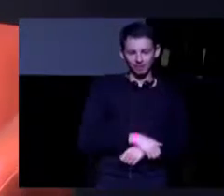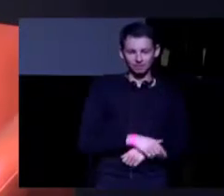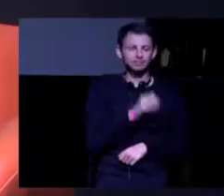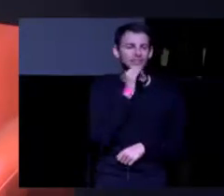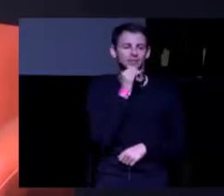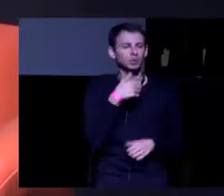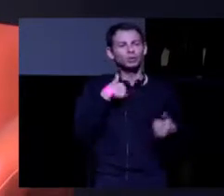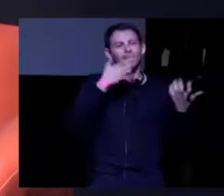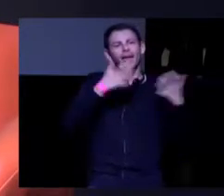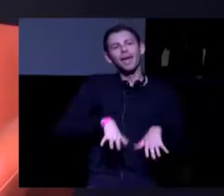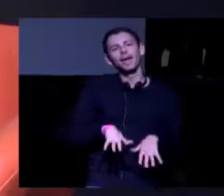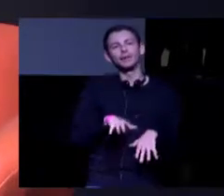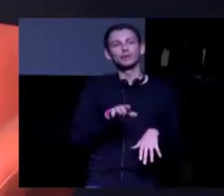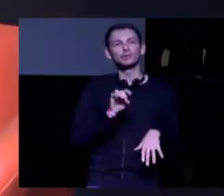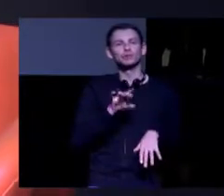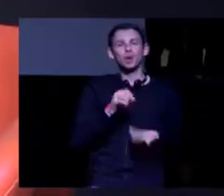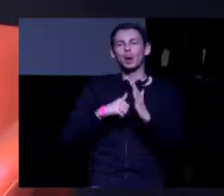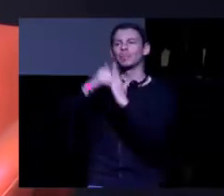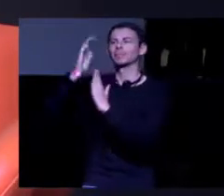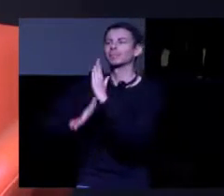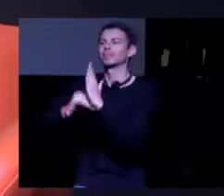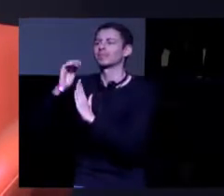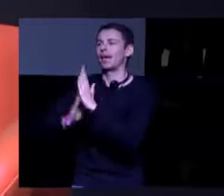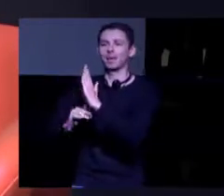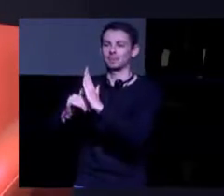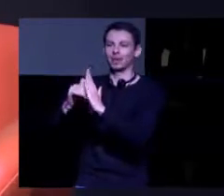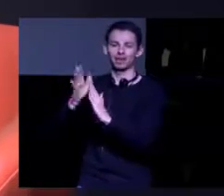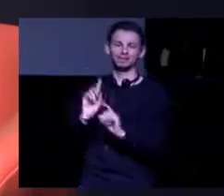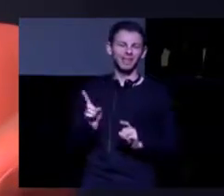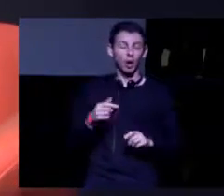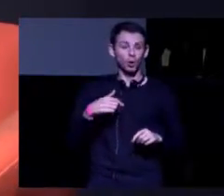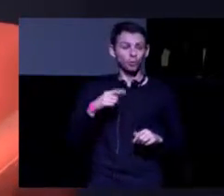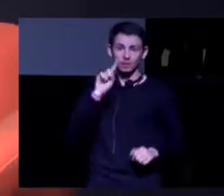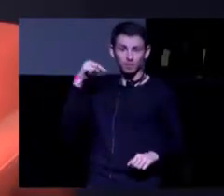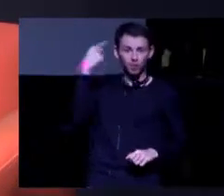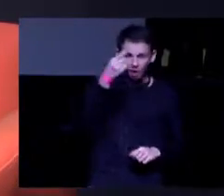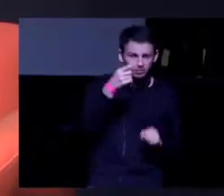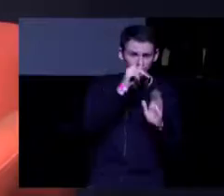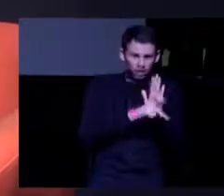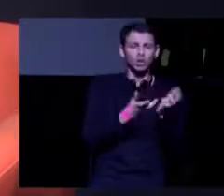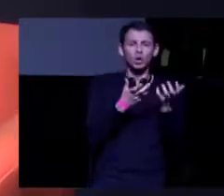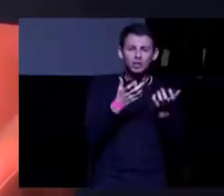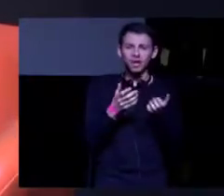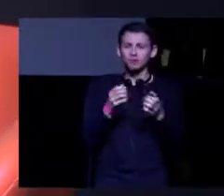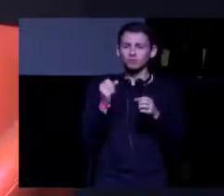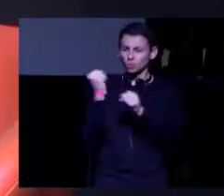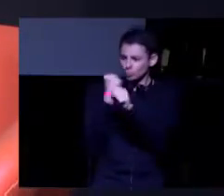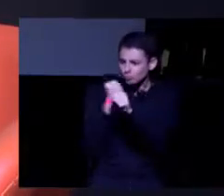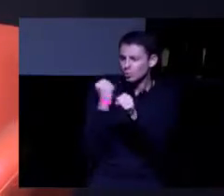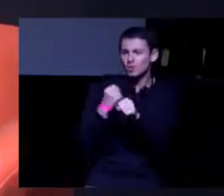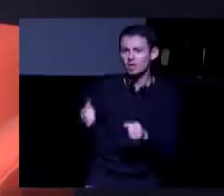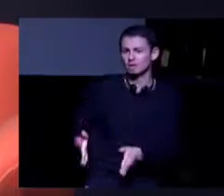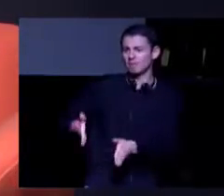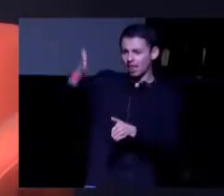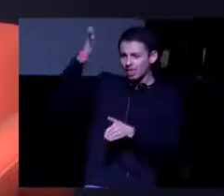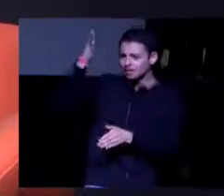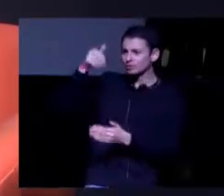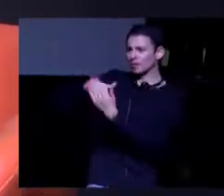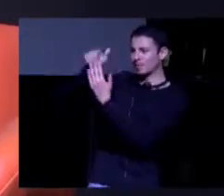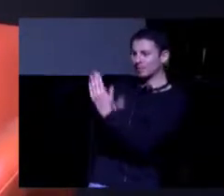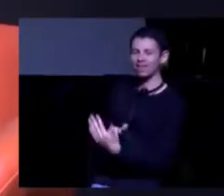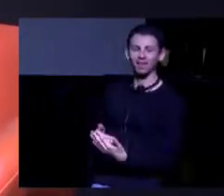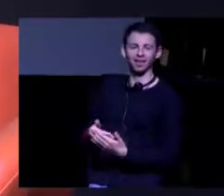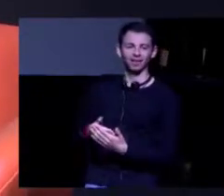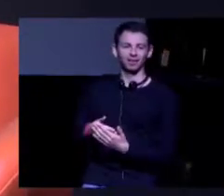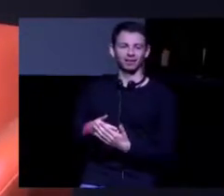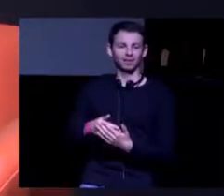da creche. Da próxima vez eu quero construir uma parede. Da próxima vez eu quero criar essa creche. Da próxima vez eu quero participar do